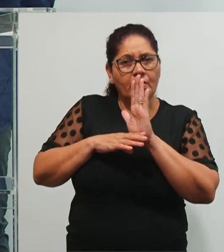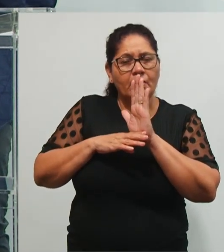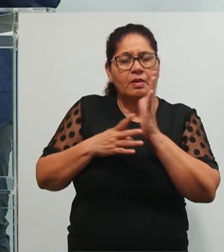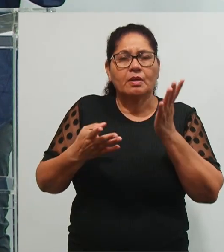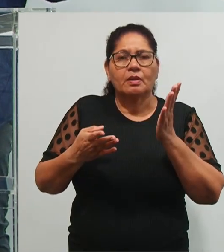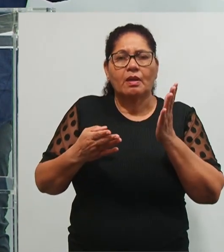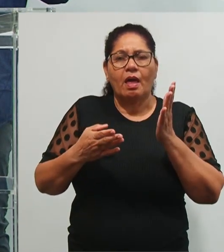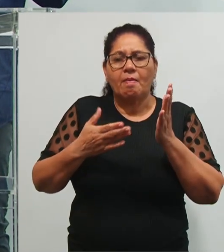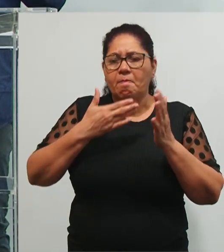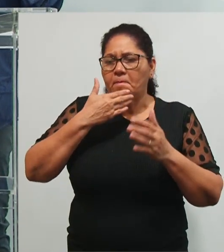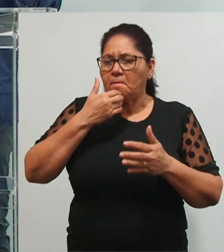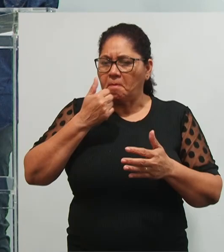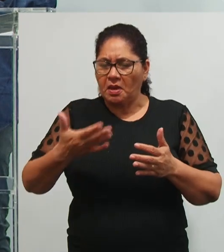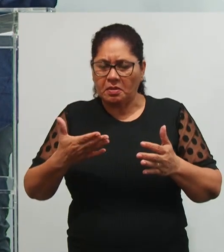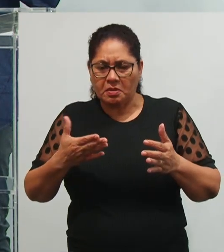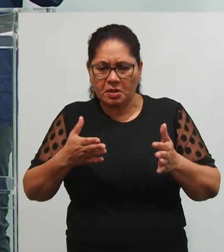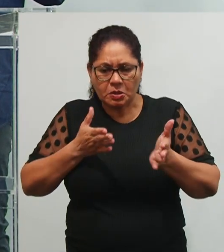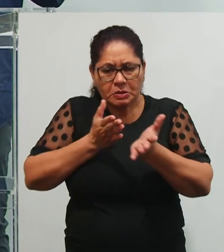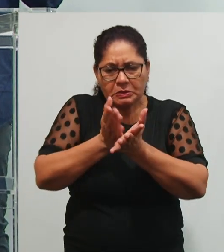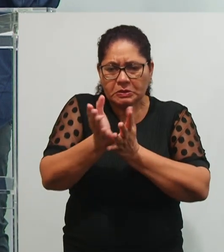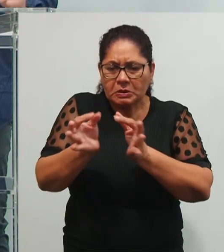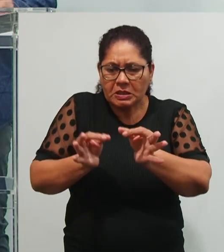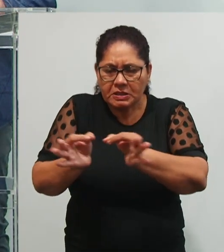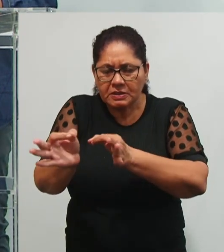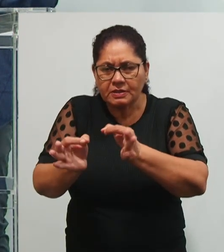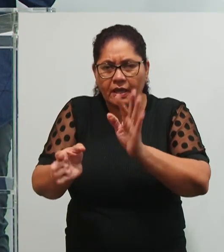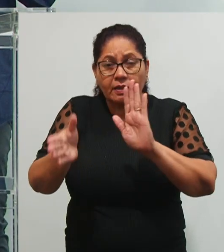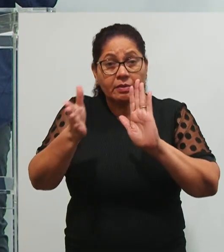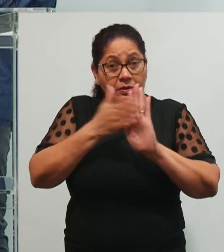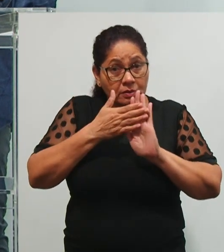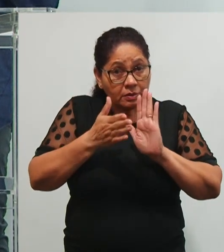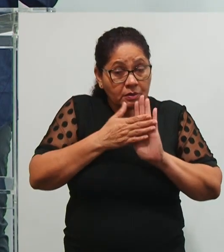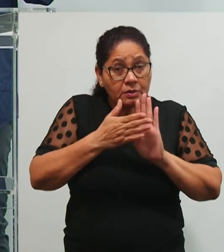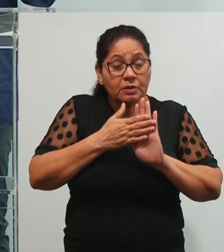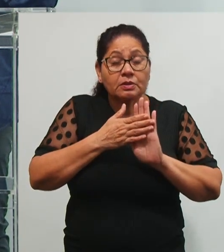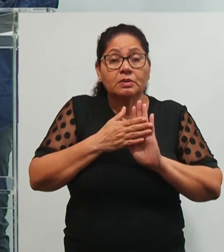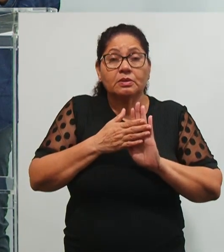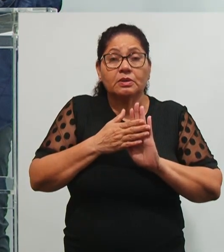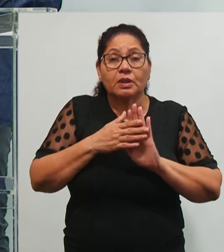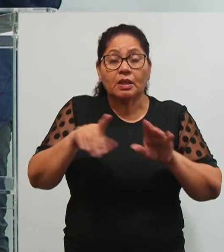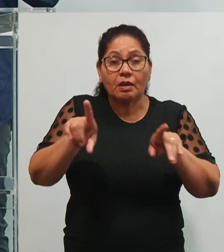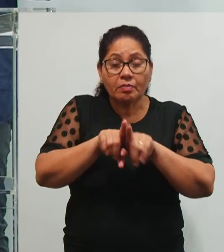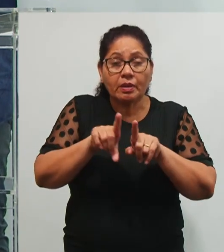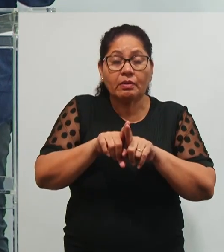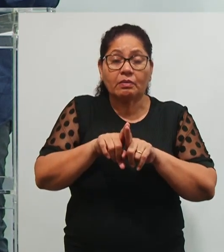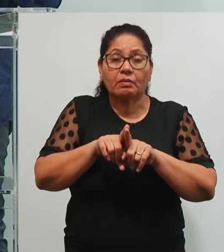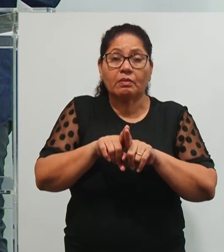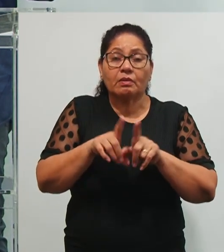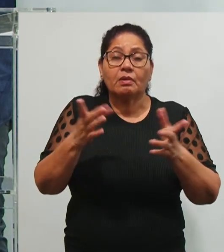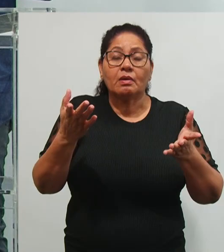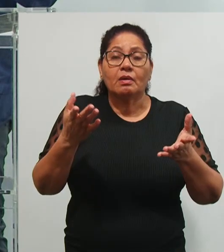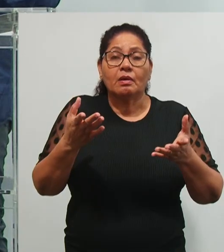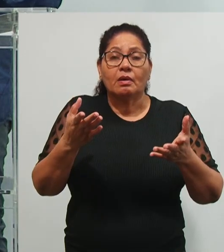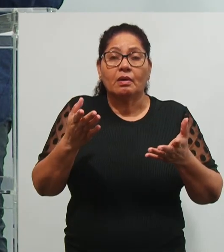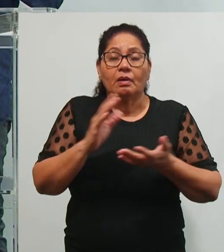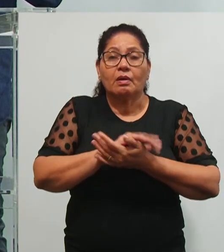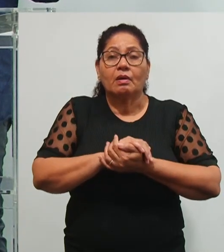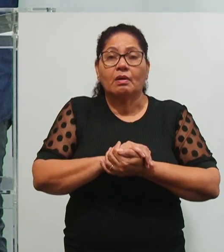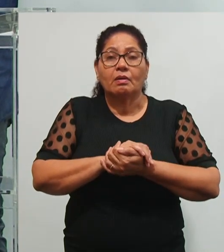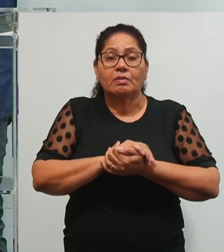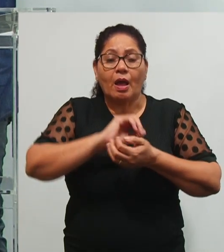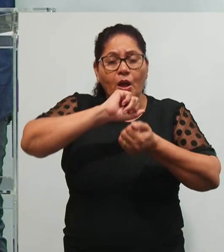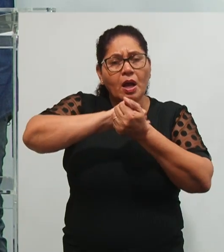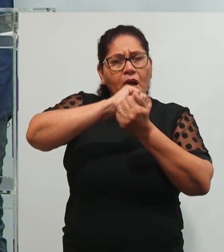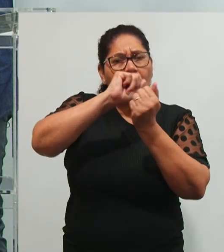etapas, todo o seu escopo muito bem delineado, a gente apresentar uma proposta que vai sendo